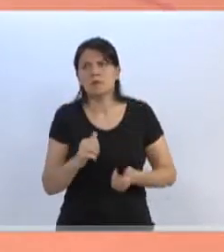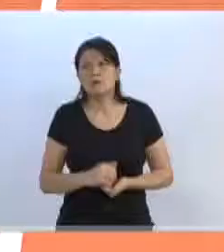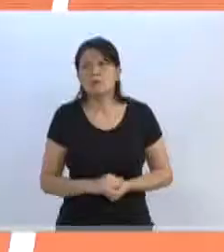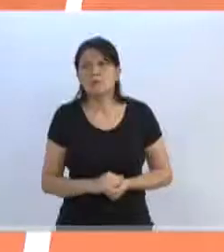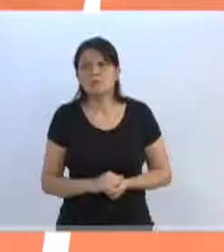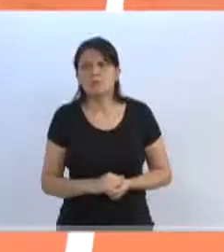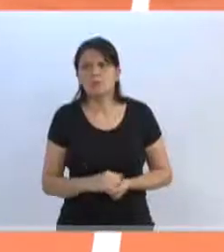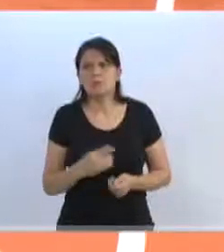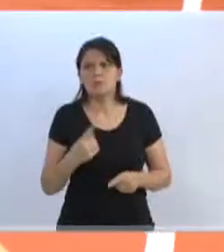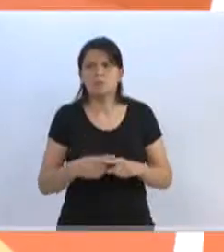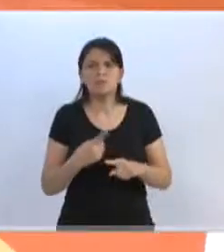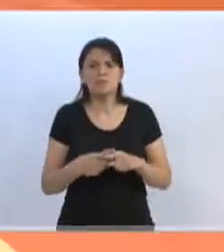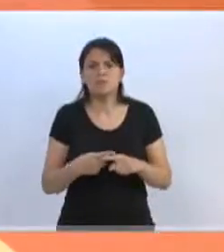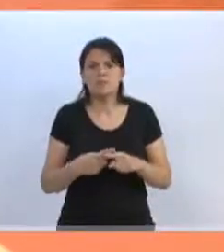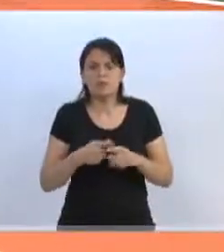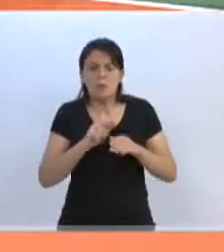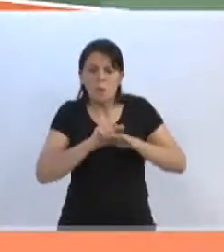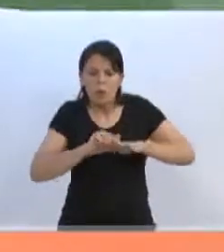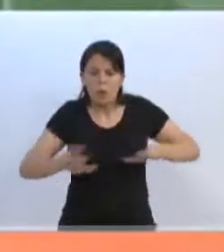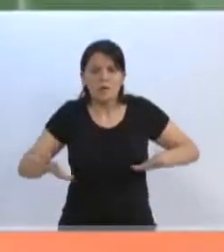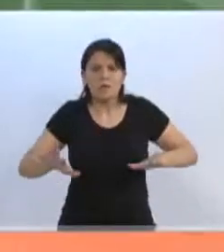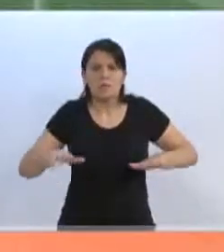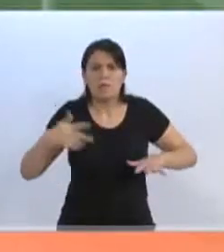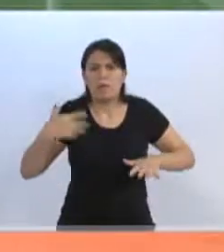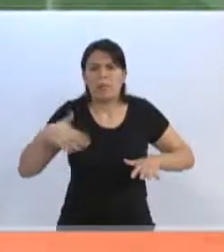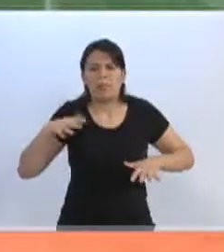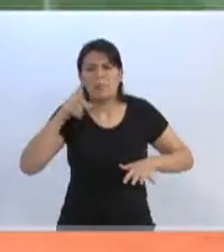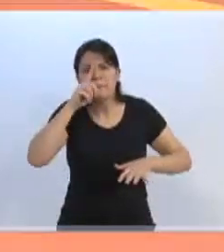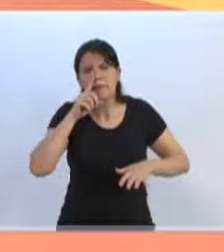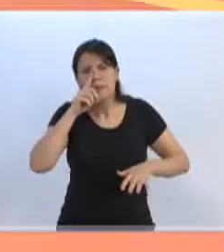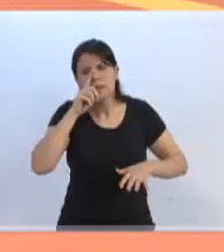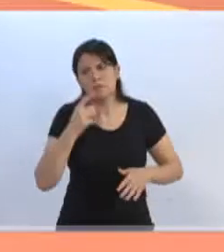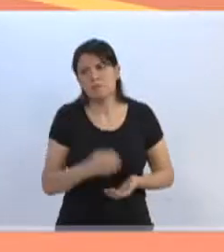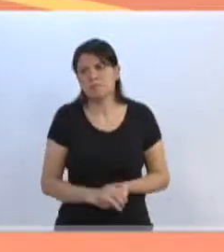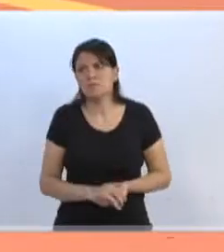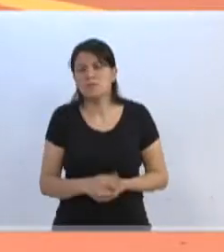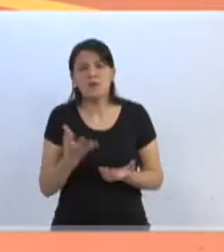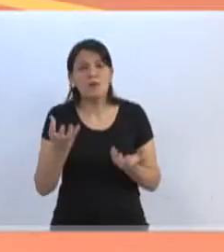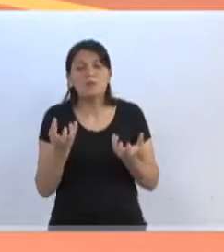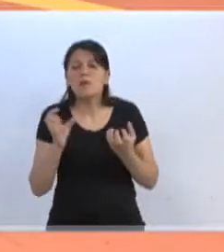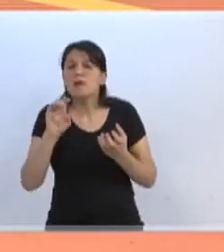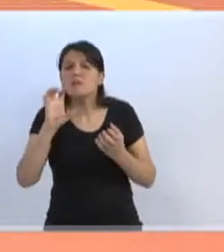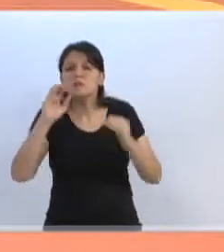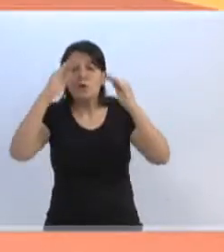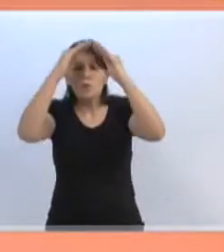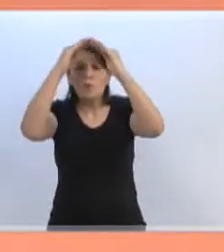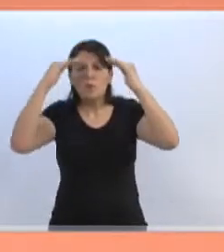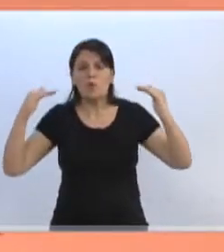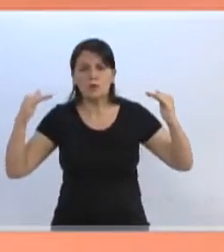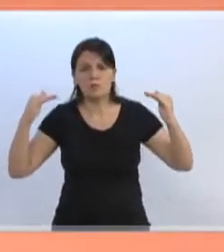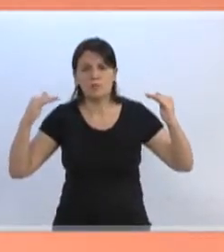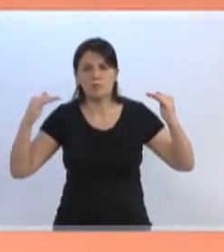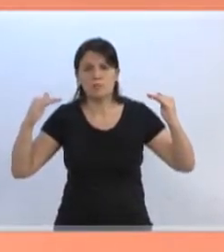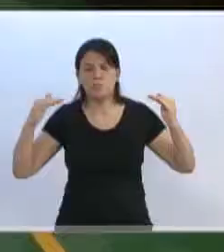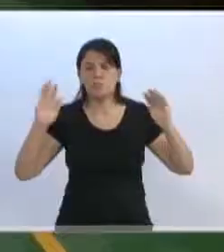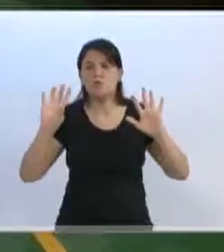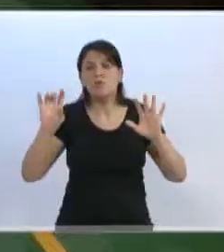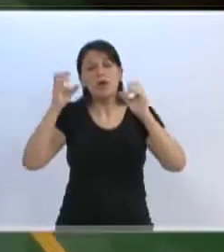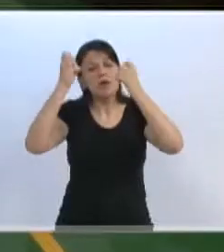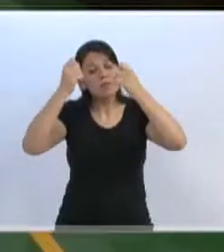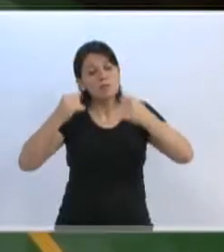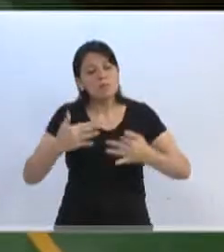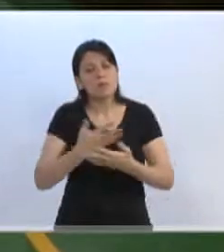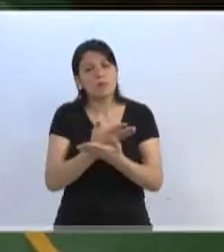fica muito liso e escorregadio eles não querem um ginásio de esportes querem só uma cobertura na quadra deixar bem claro aqui pra